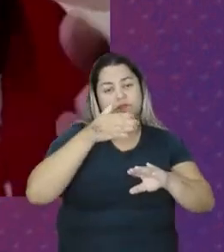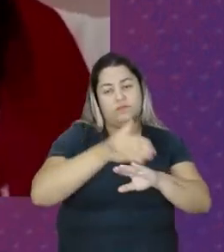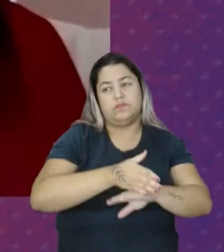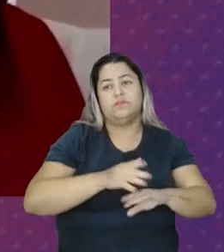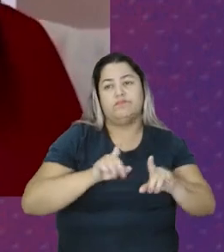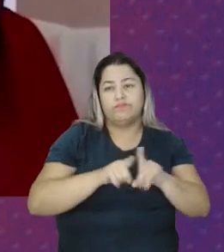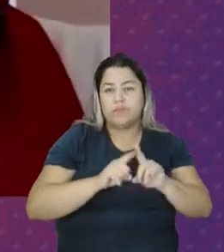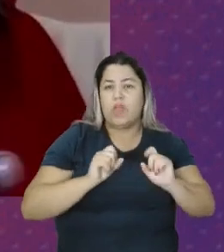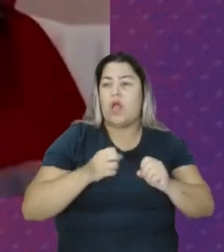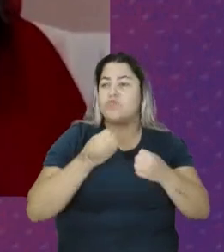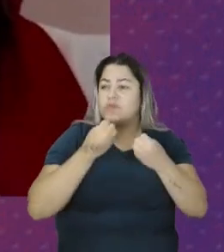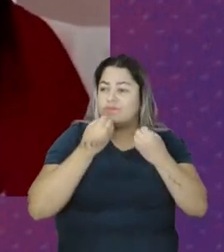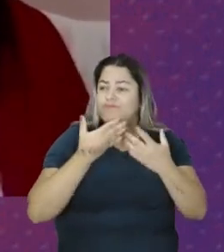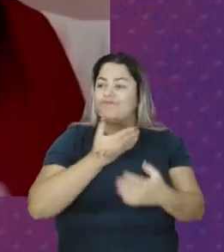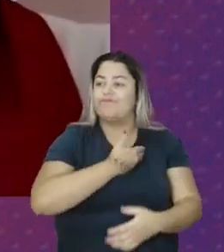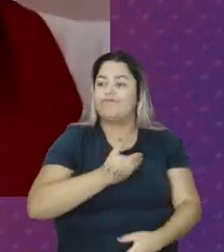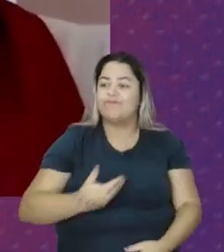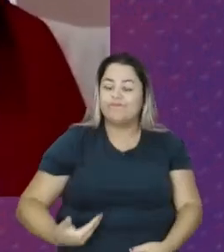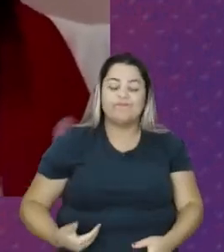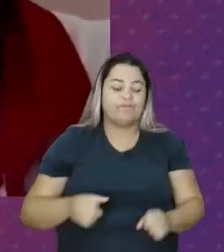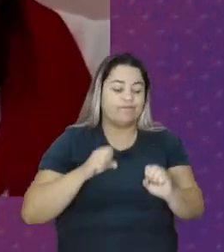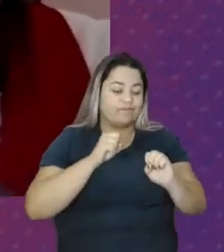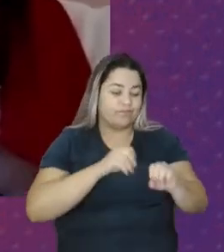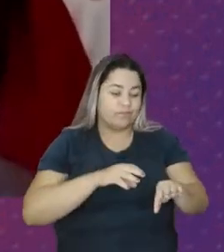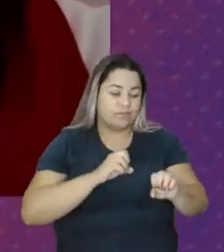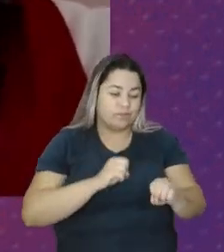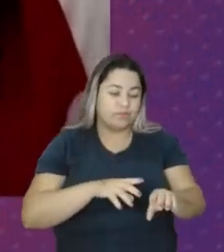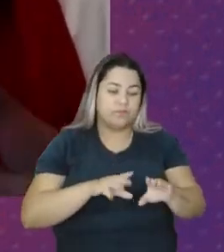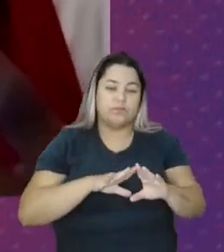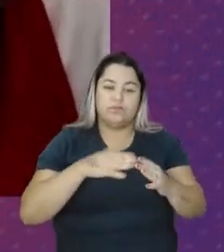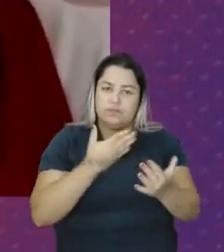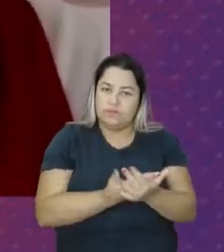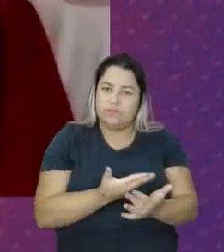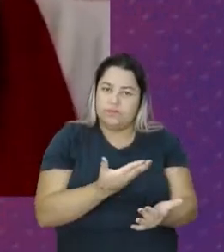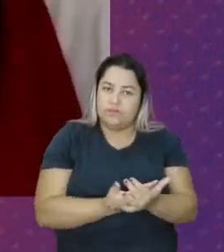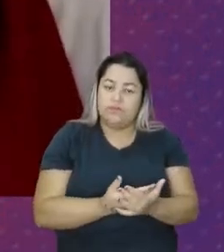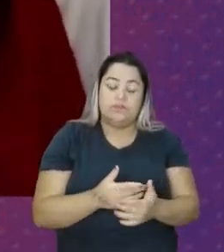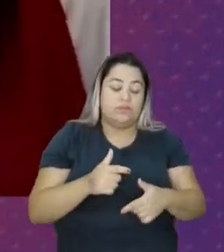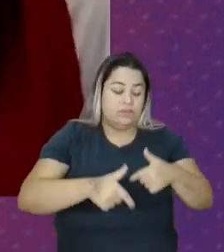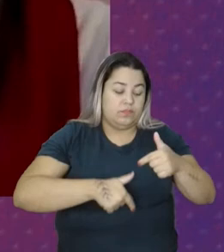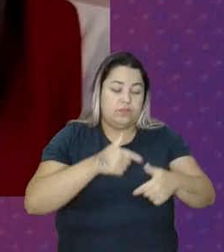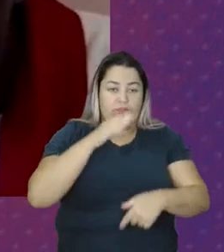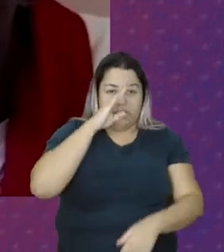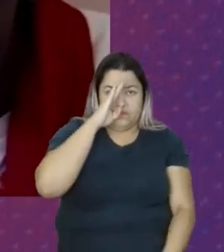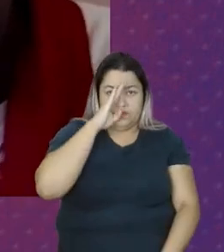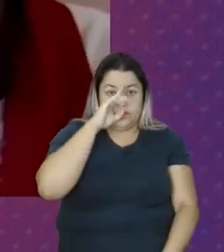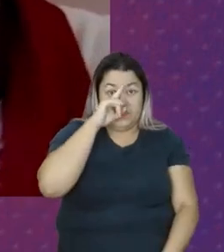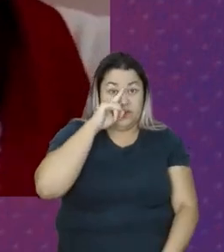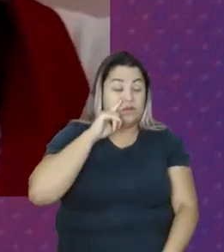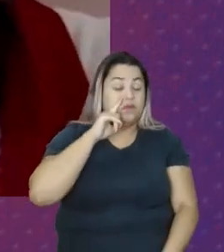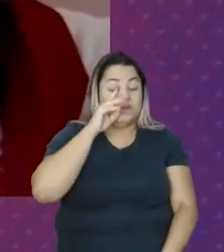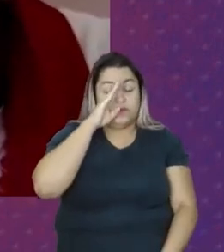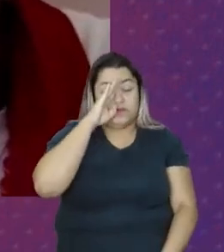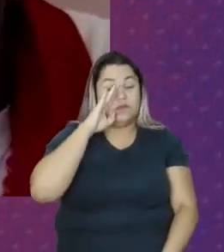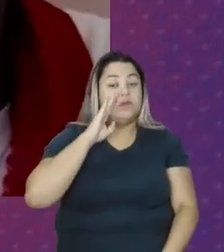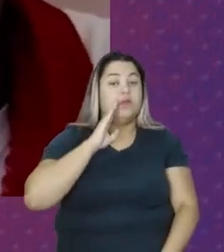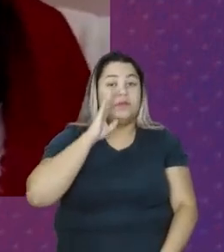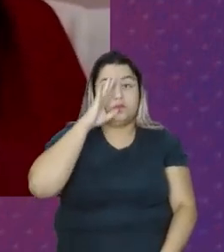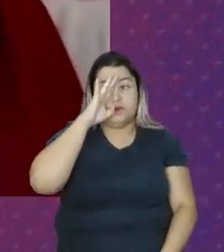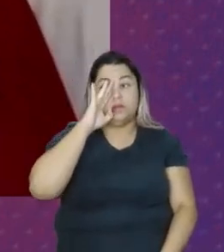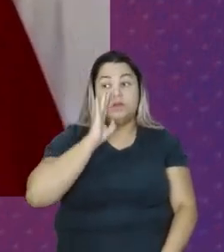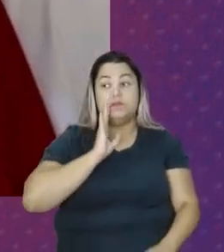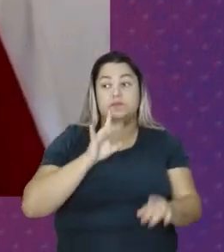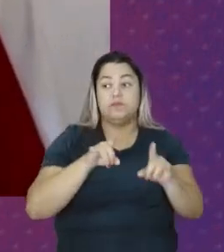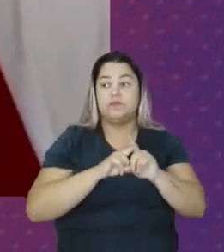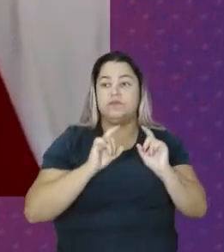aos bens públicos, à educação, à escola. Nós trabalhamos de graça. Então, necessariamente, nós precisamos ter uma